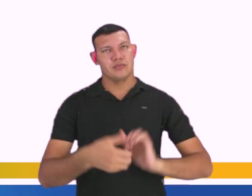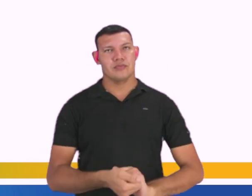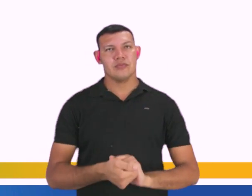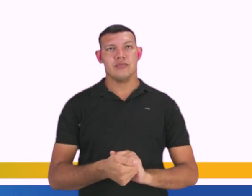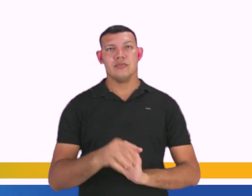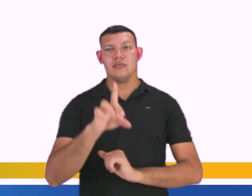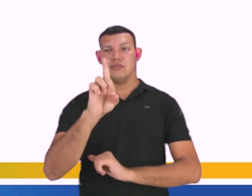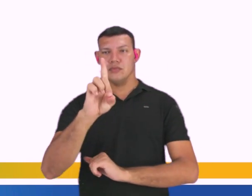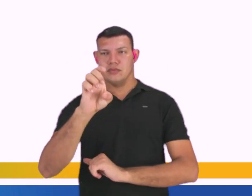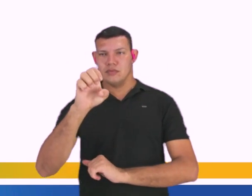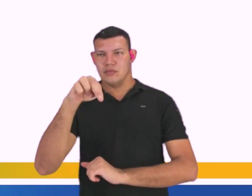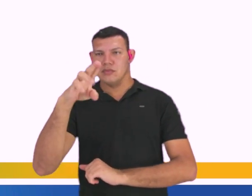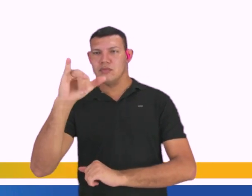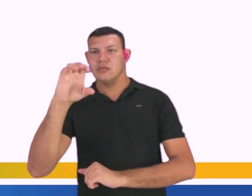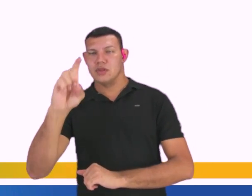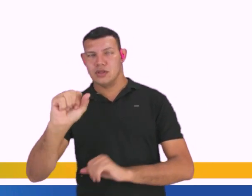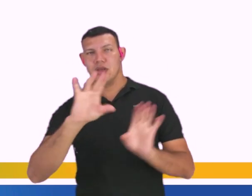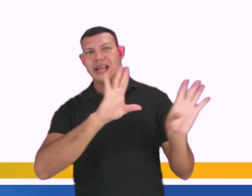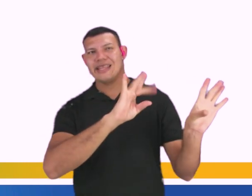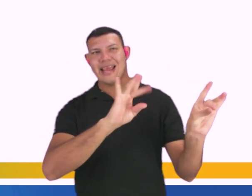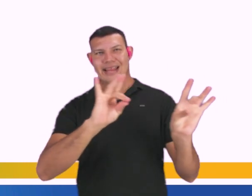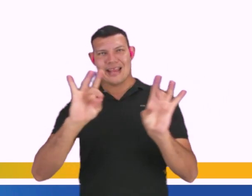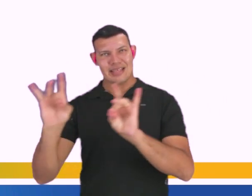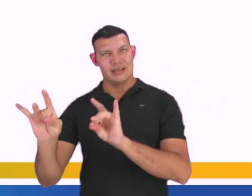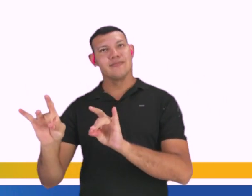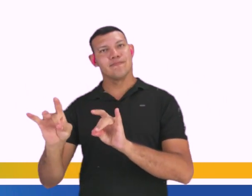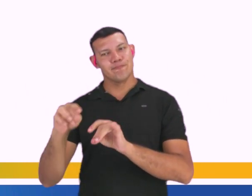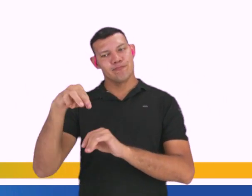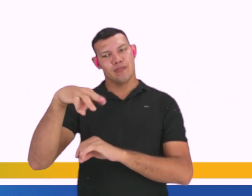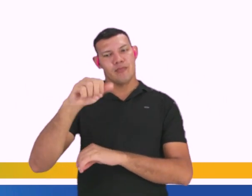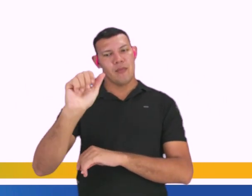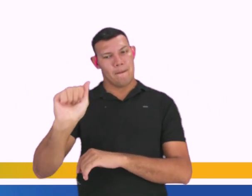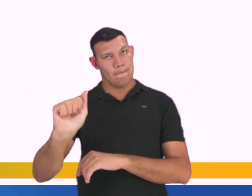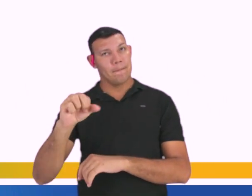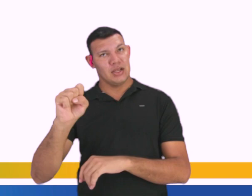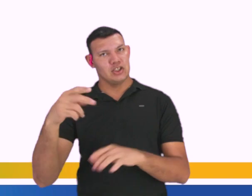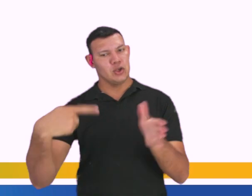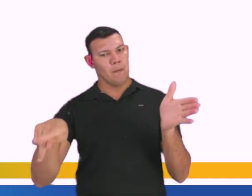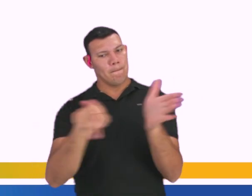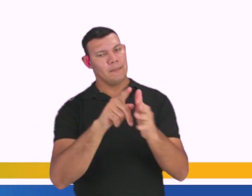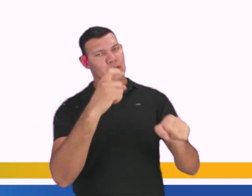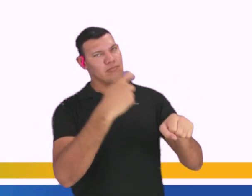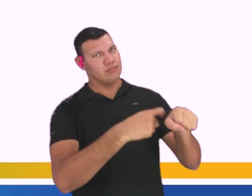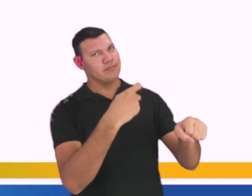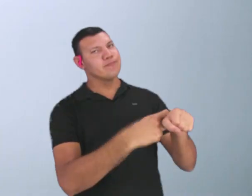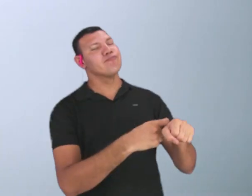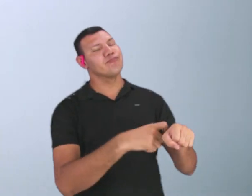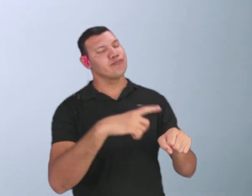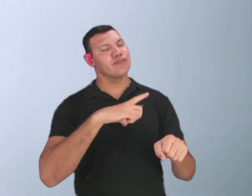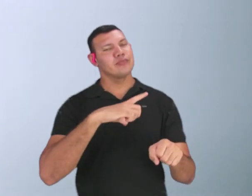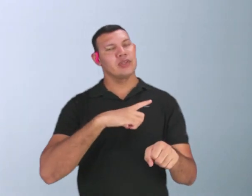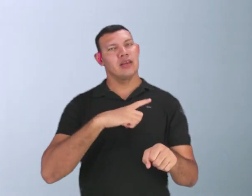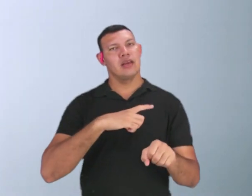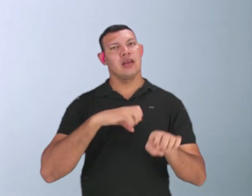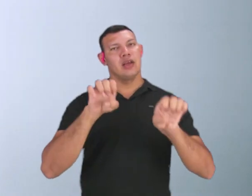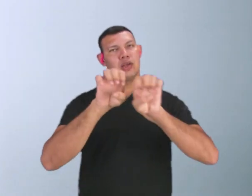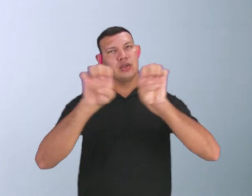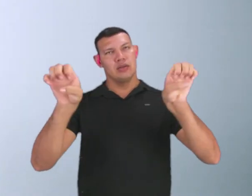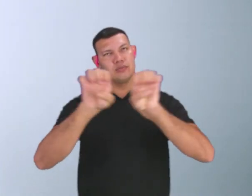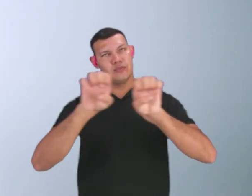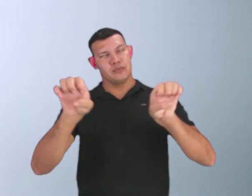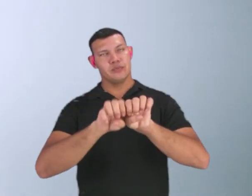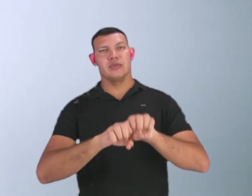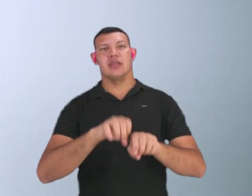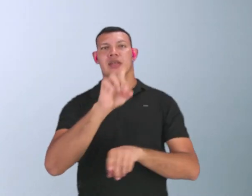ela representa nos fluidos, por exemplo, o que a massa representa nos sólidos. Tem uma equação, essa equação é D é igual a